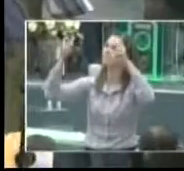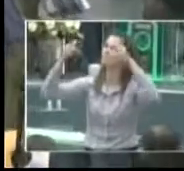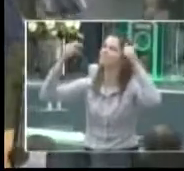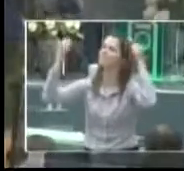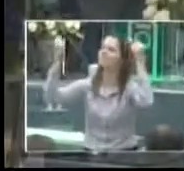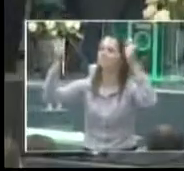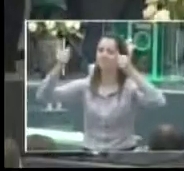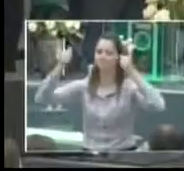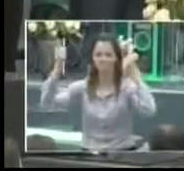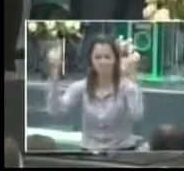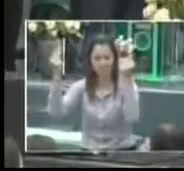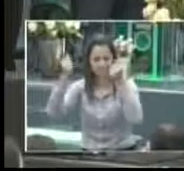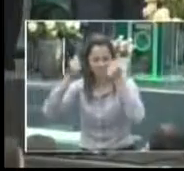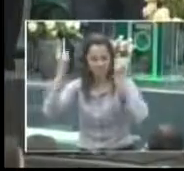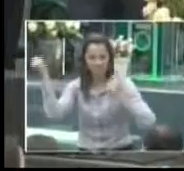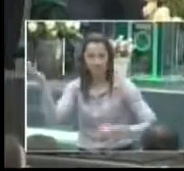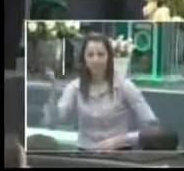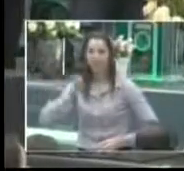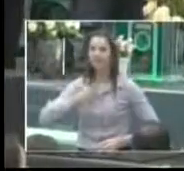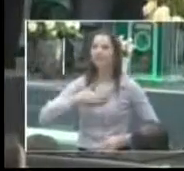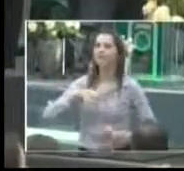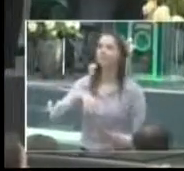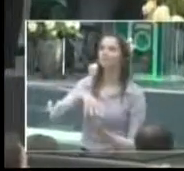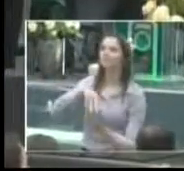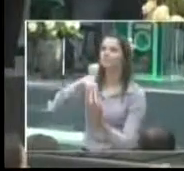Sünder Schuld.